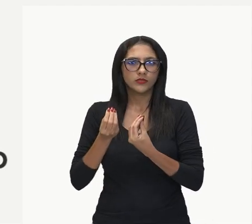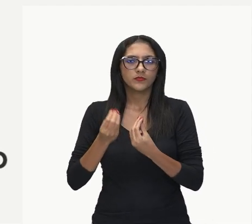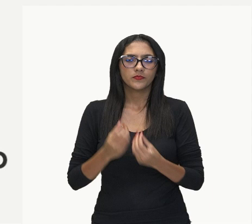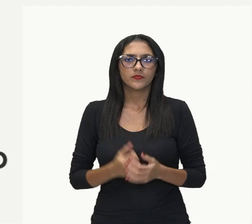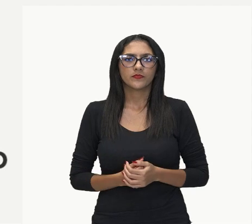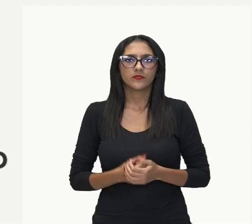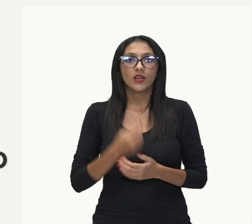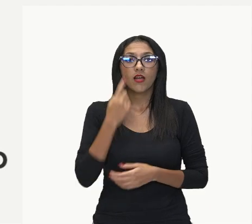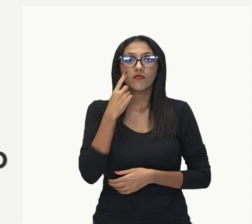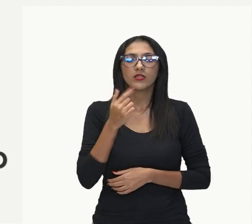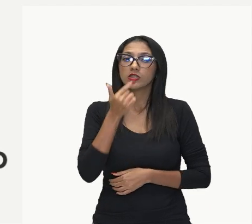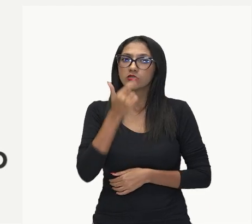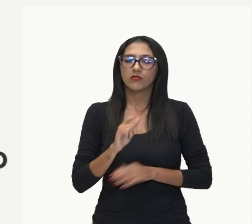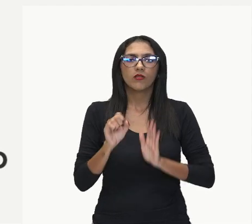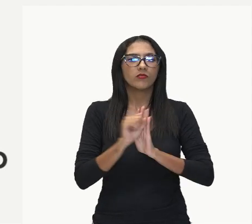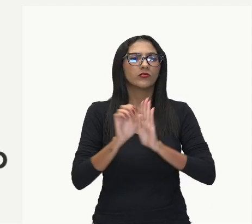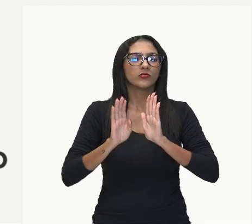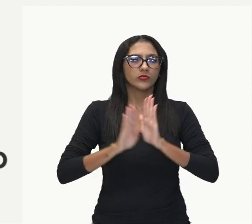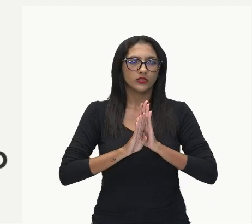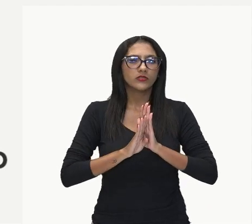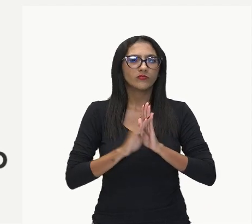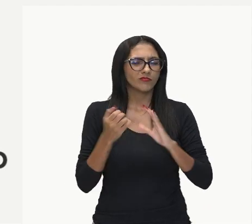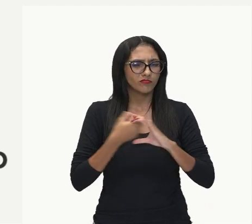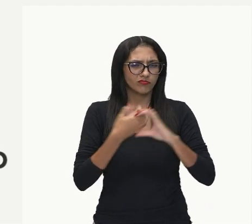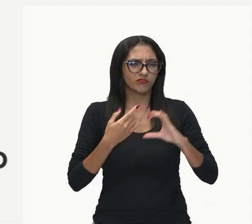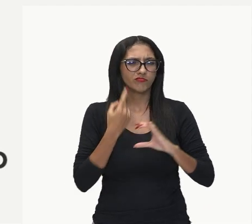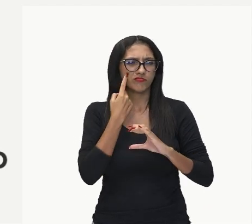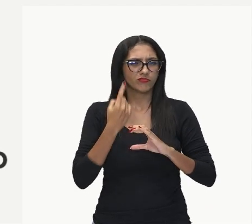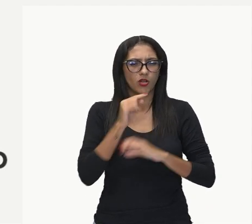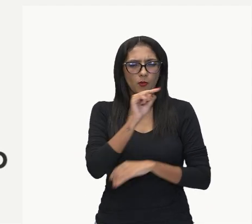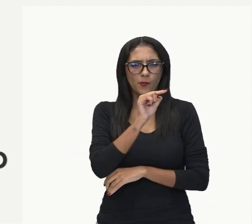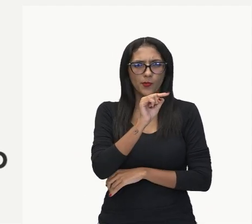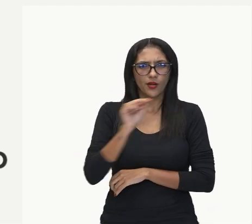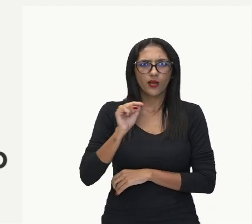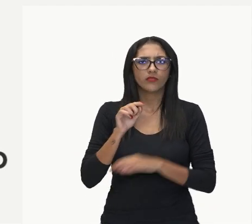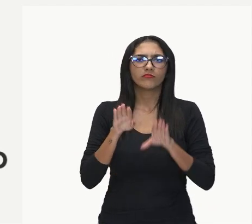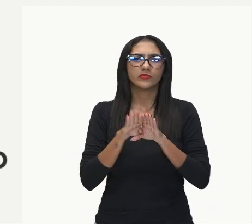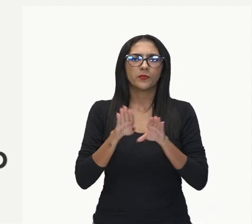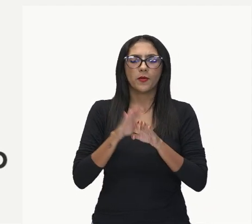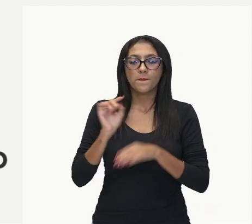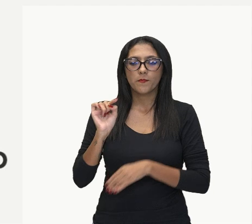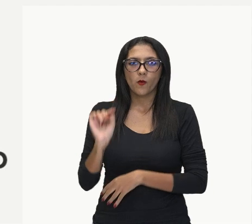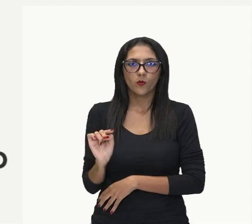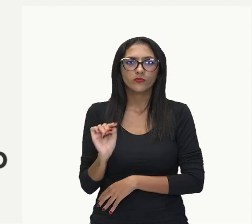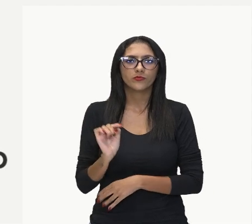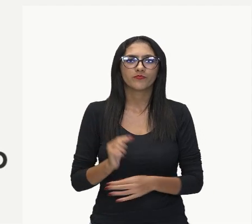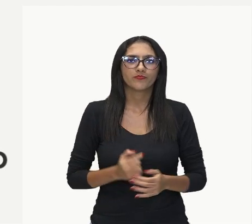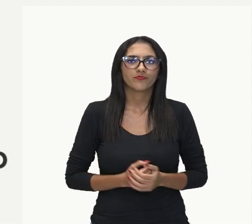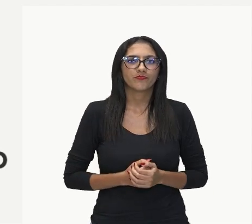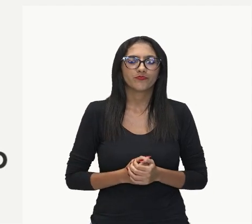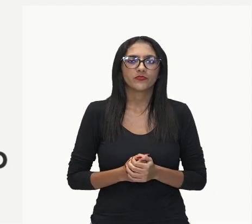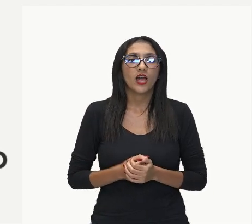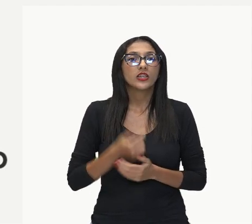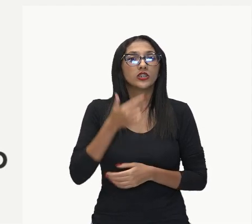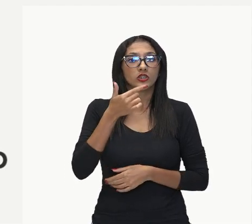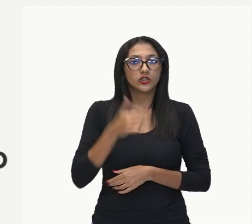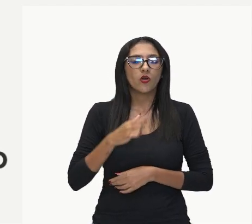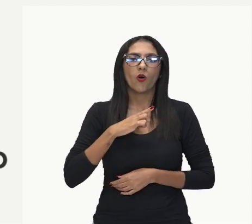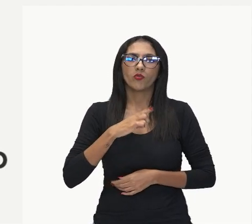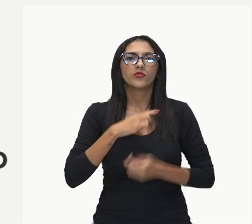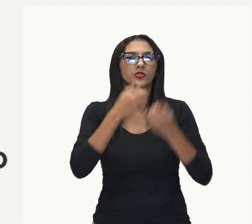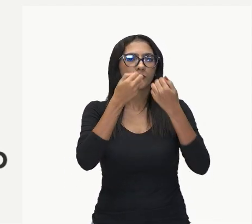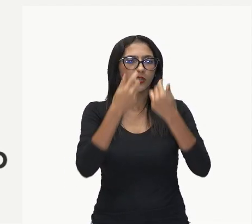os sinais, as marcas, travessão, ok? Ponto. E o narrador, mais uma vez, inicia a sua